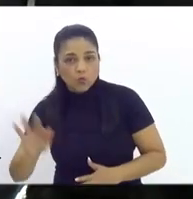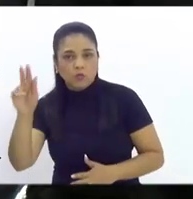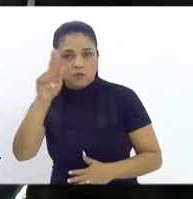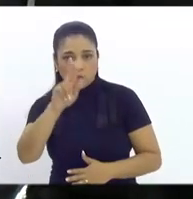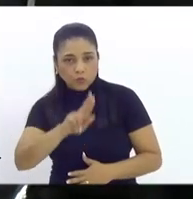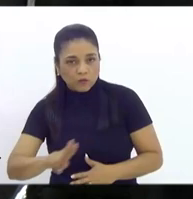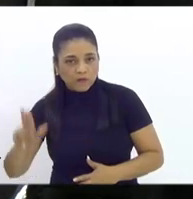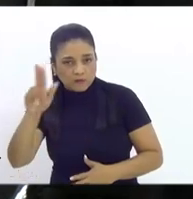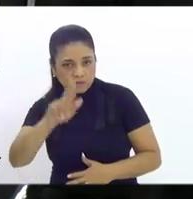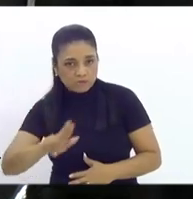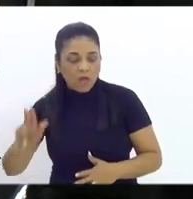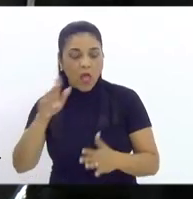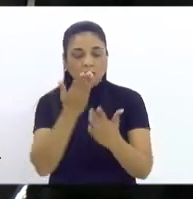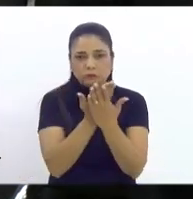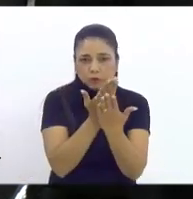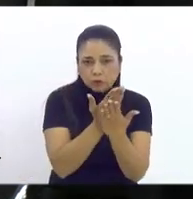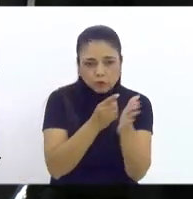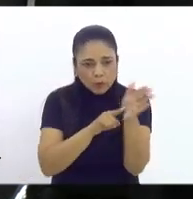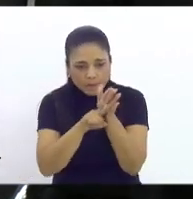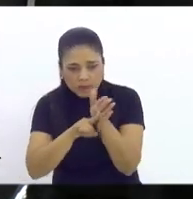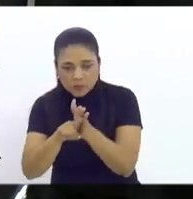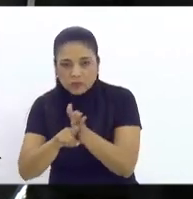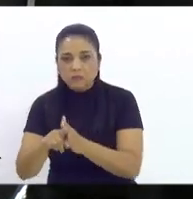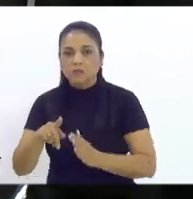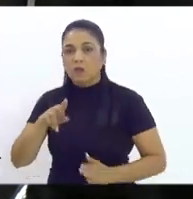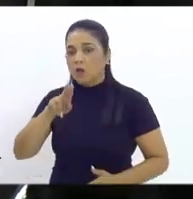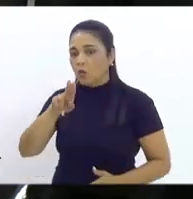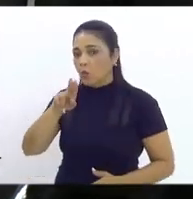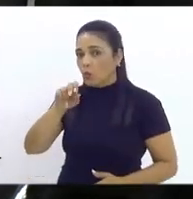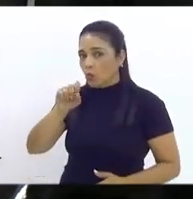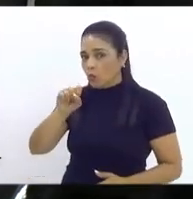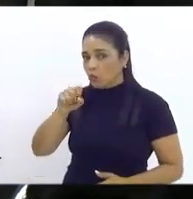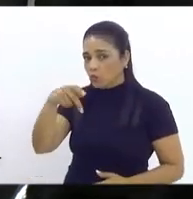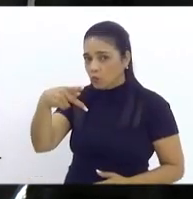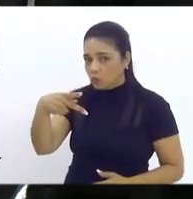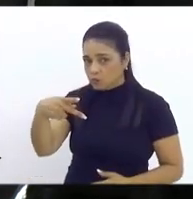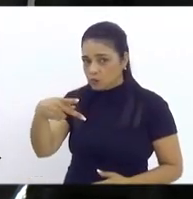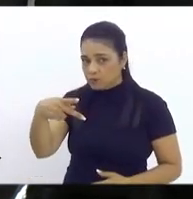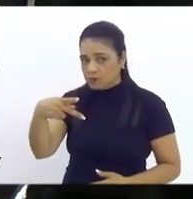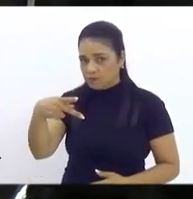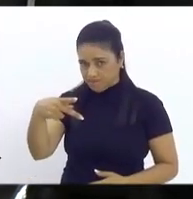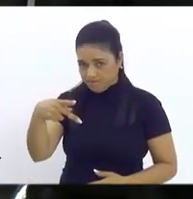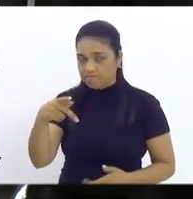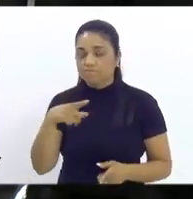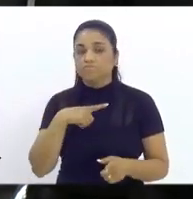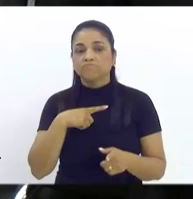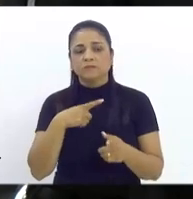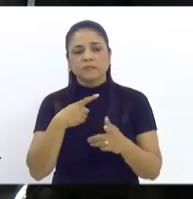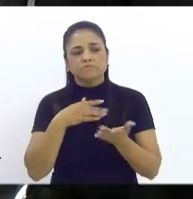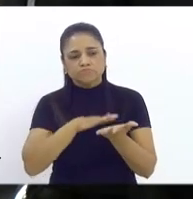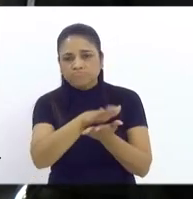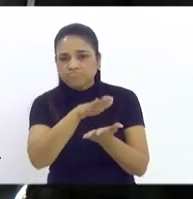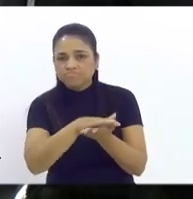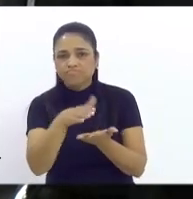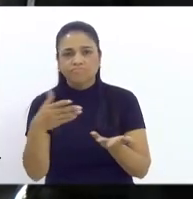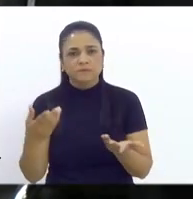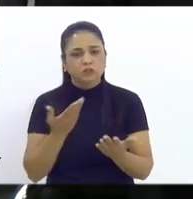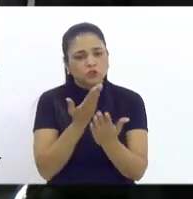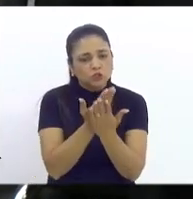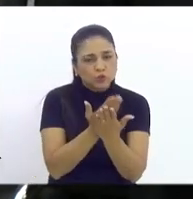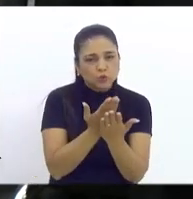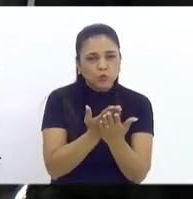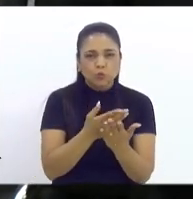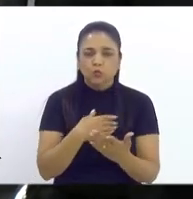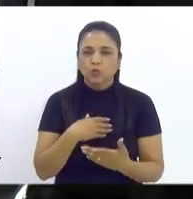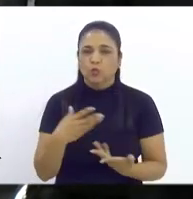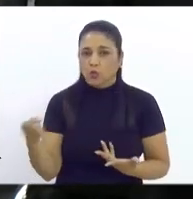internacionais e nacionais, que até a USP, que publicou um estudo recente, que